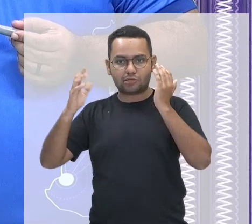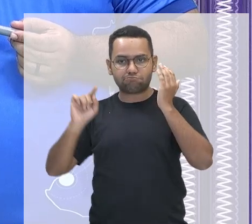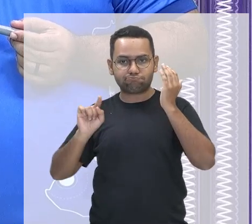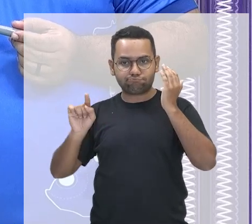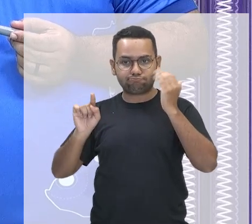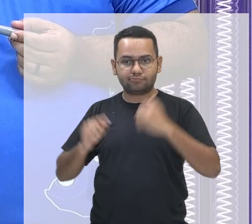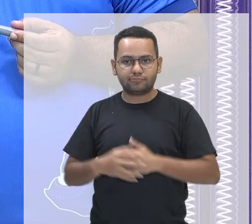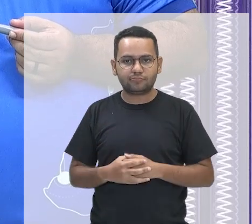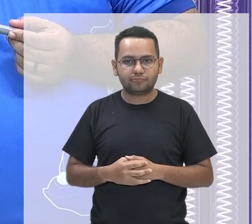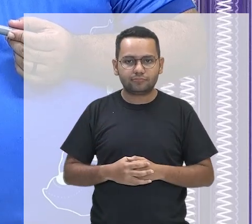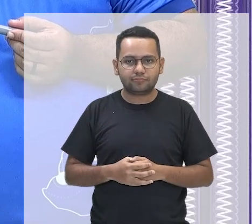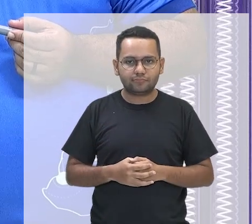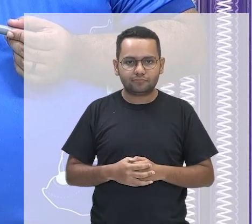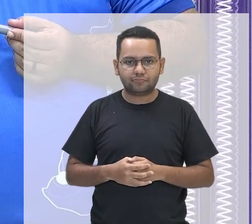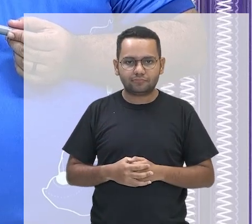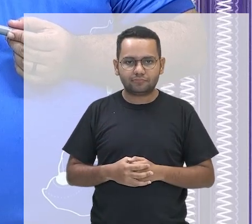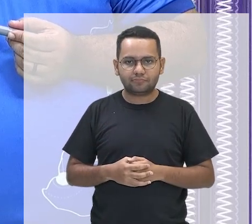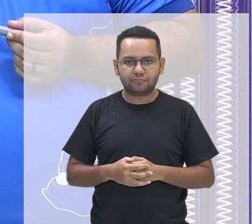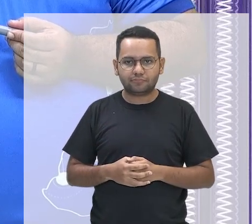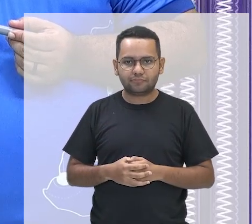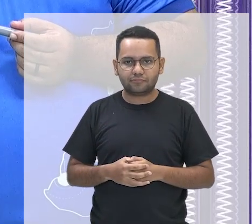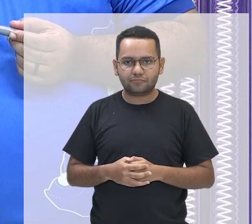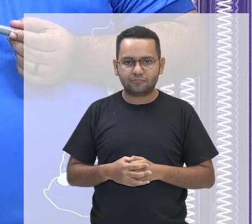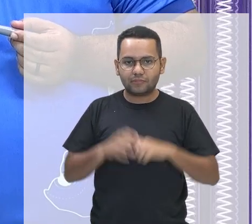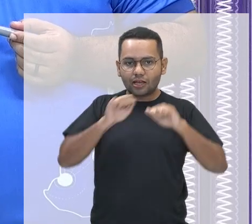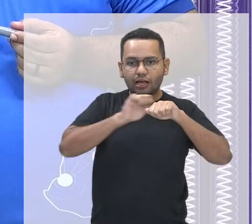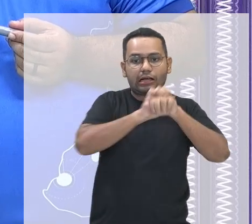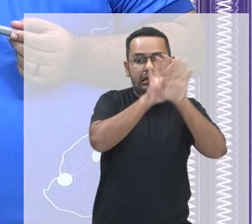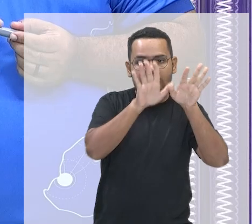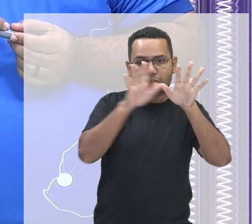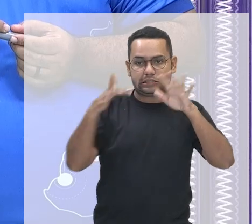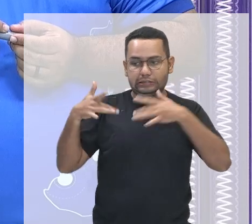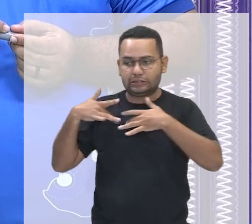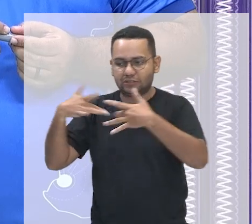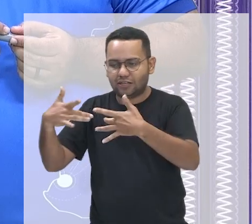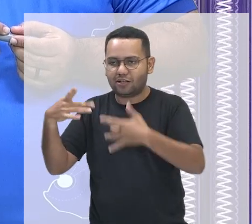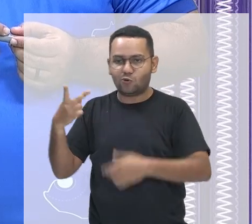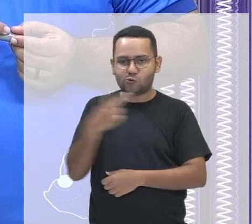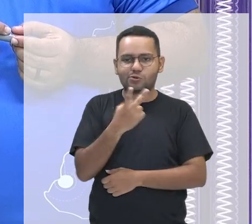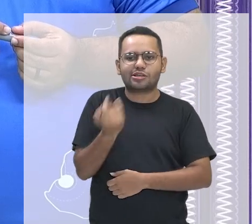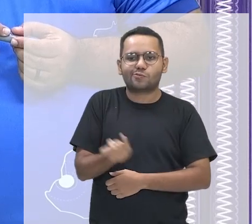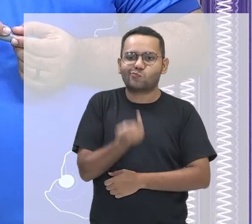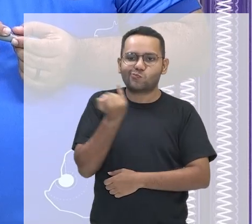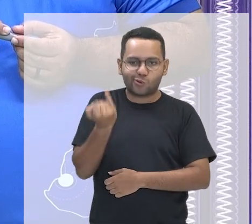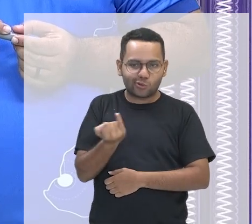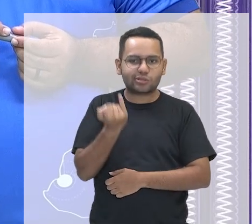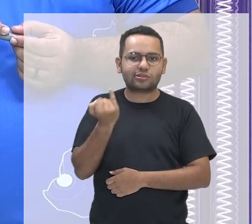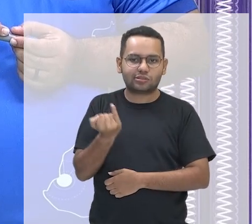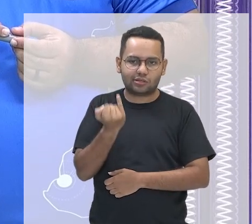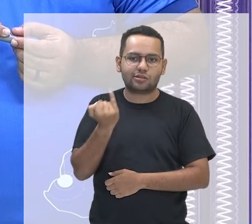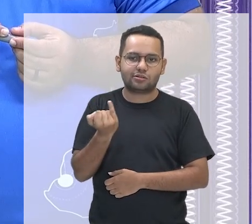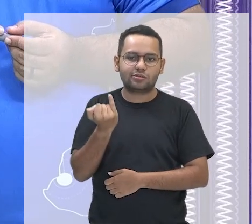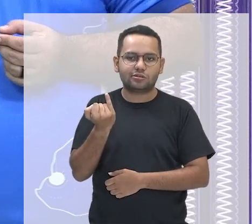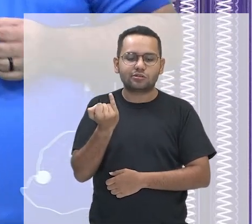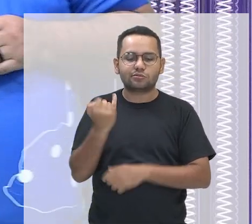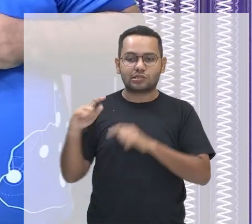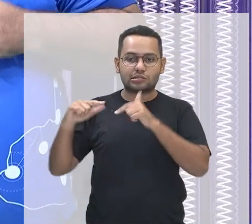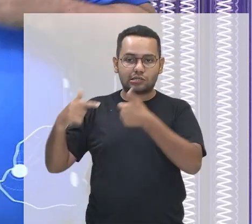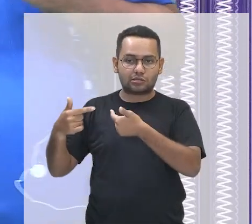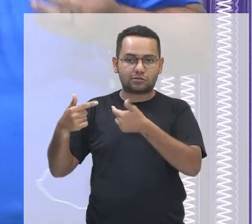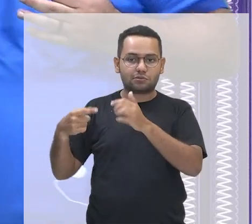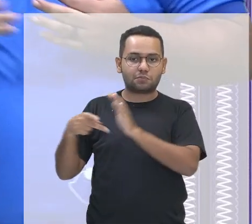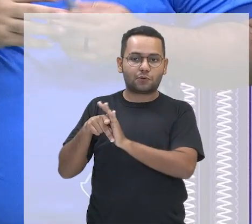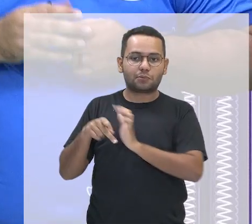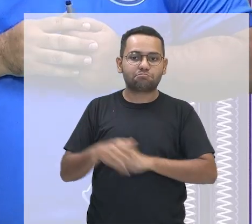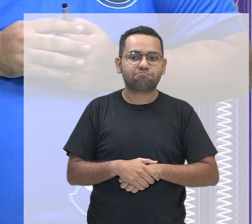que a caridade, o quanto que a honestidade e a generosidade são importantes na prática litúrgica do islamismo. Então, vamos